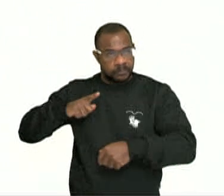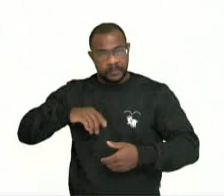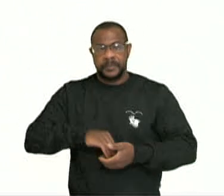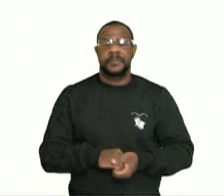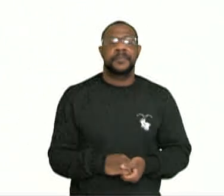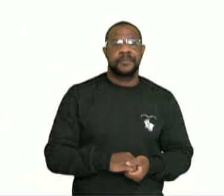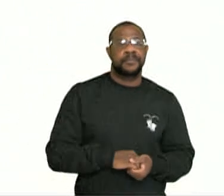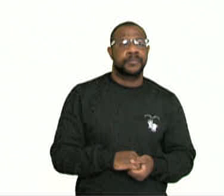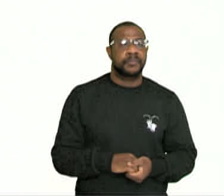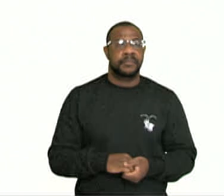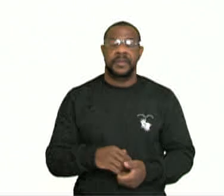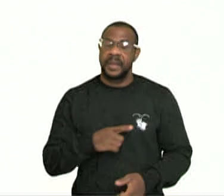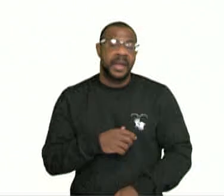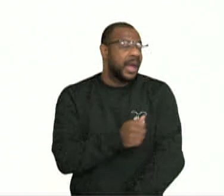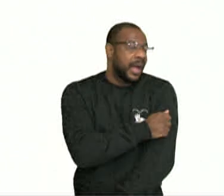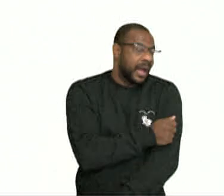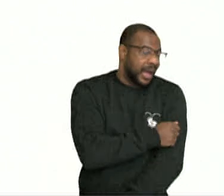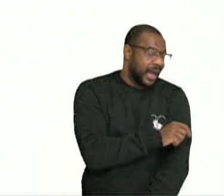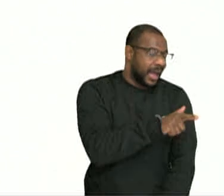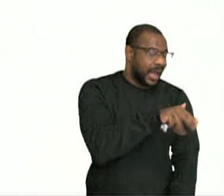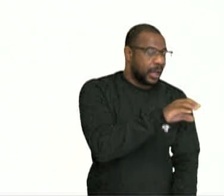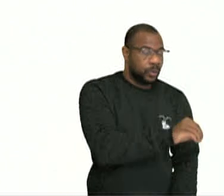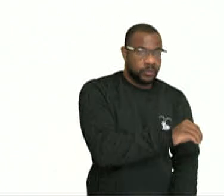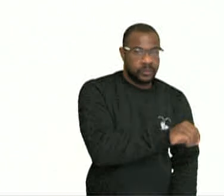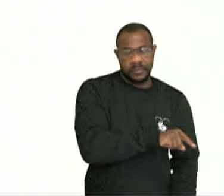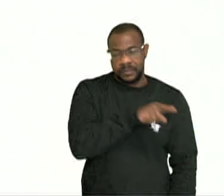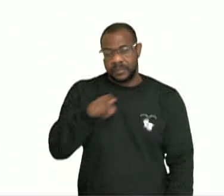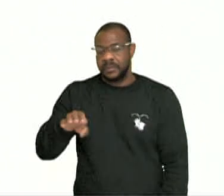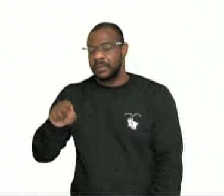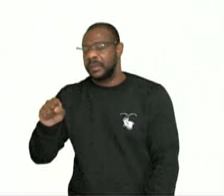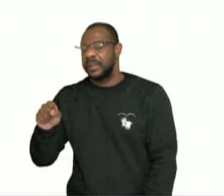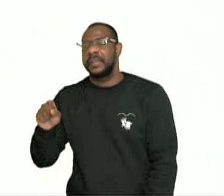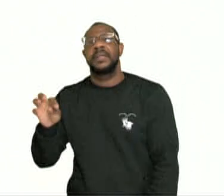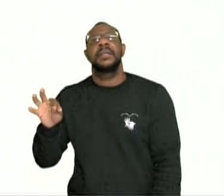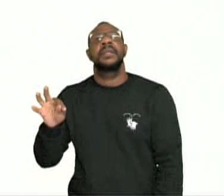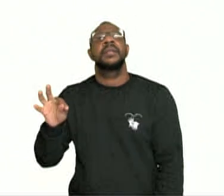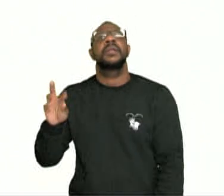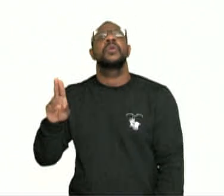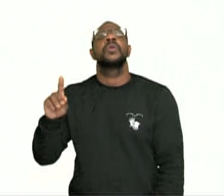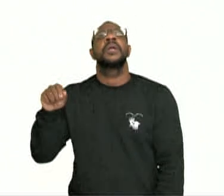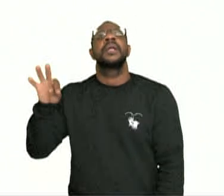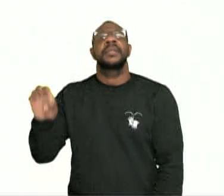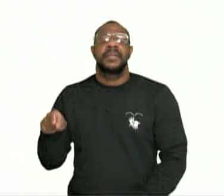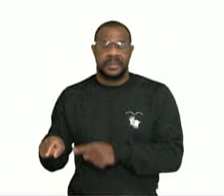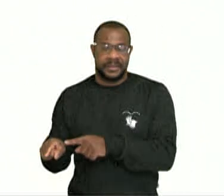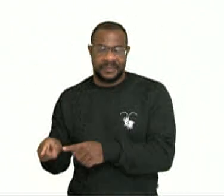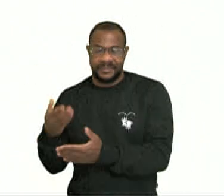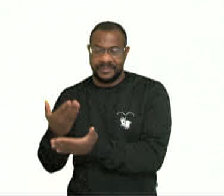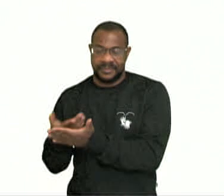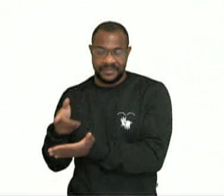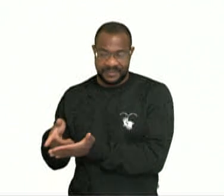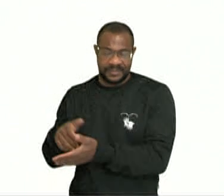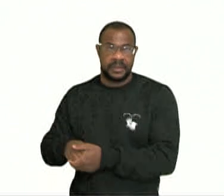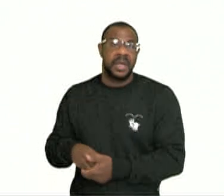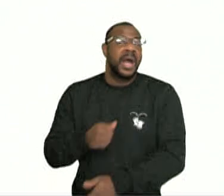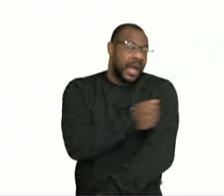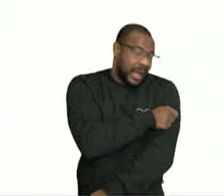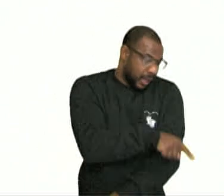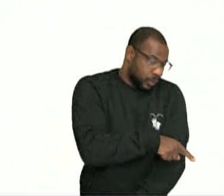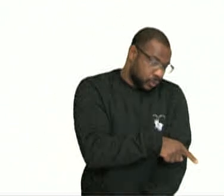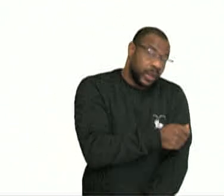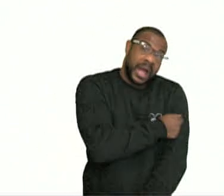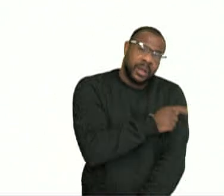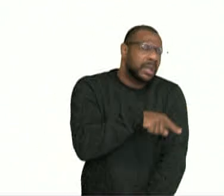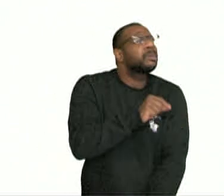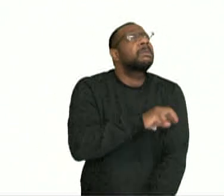temos descrito quem é o aluno e quem é o estudante. Quando eu falo do aluno, ele diz, o aluno é aquele que se matriculou no curso.